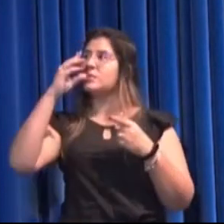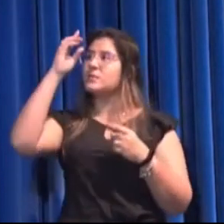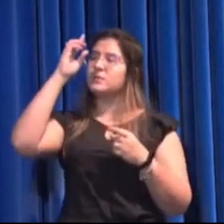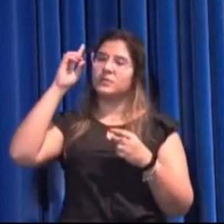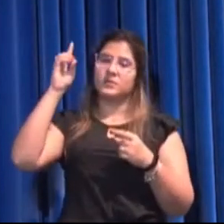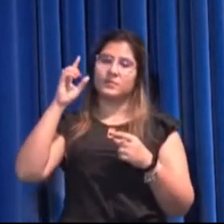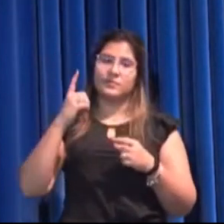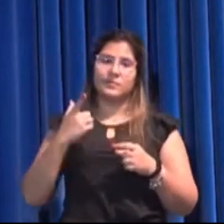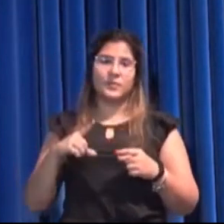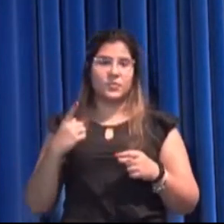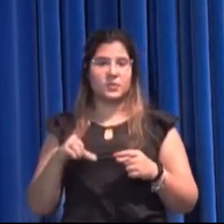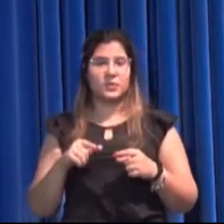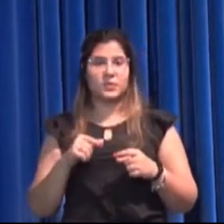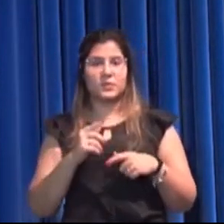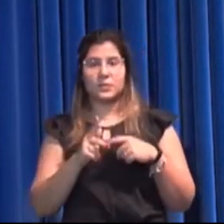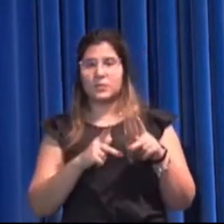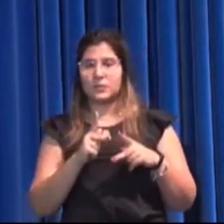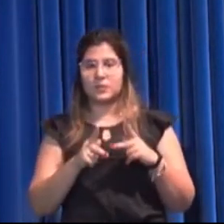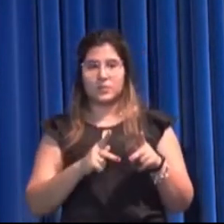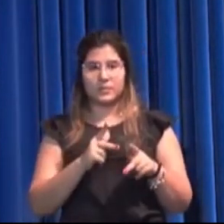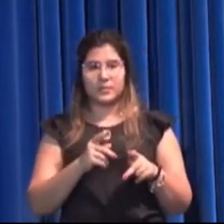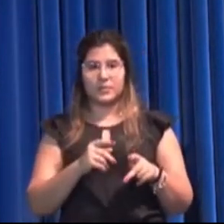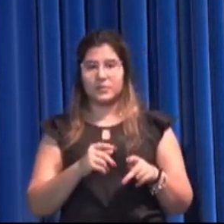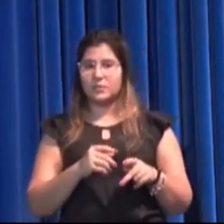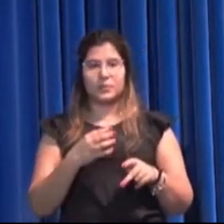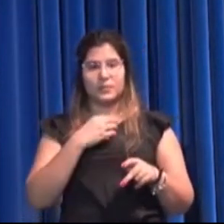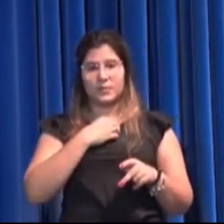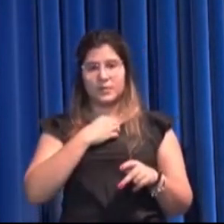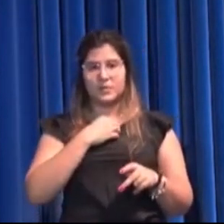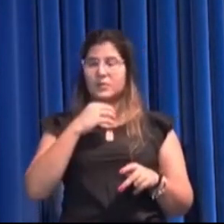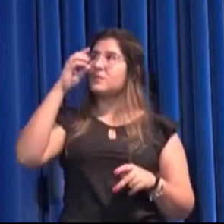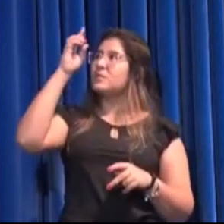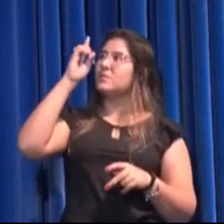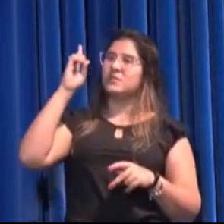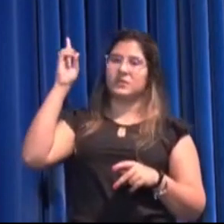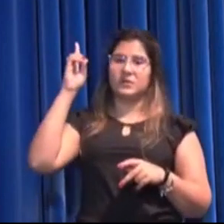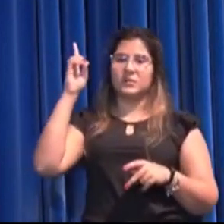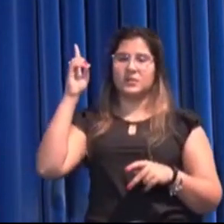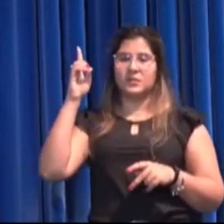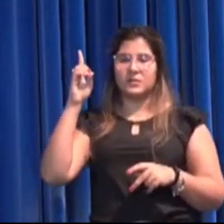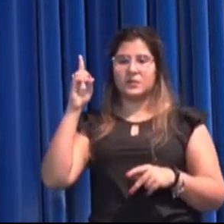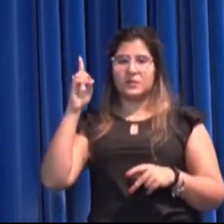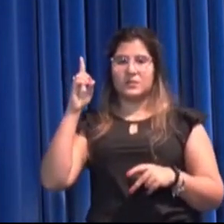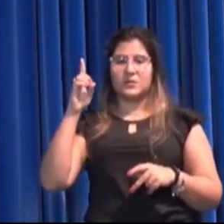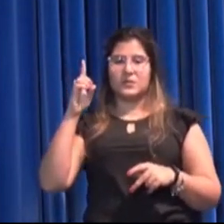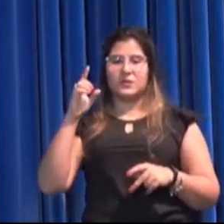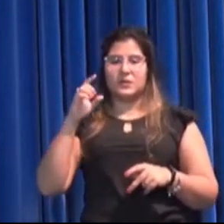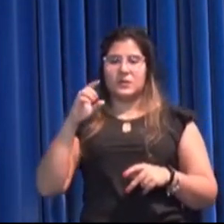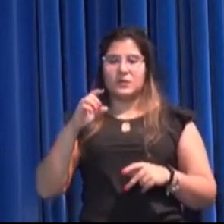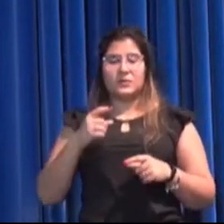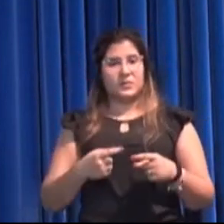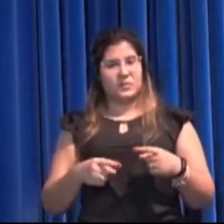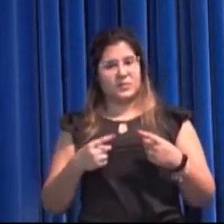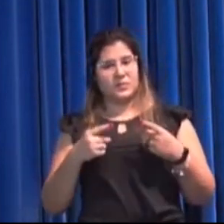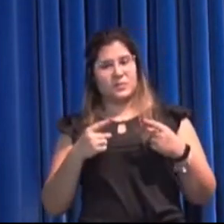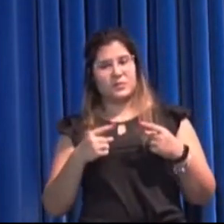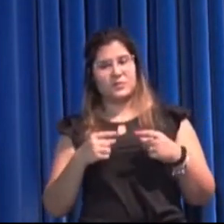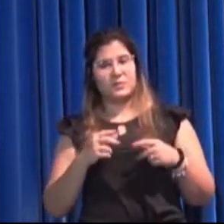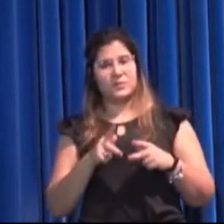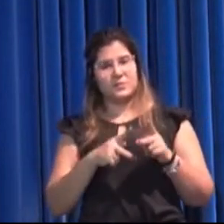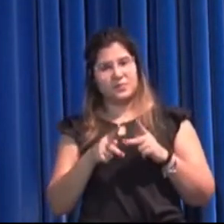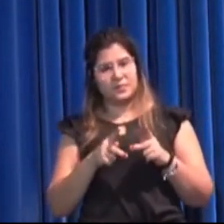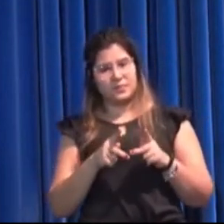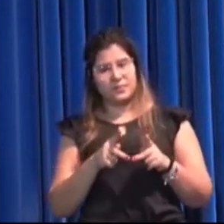há homem que não peque, e tu te indignares contra eles, e os entregares às mãos do